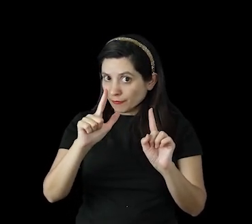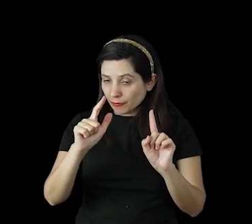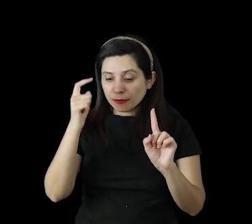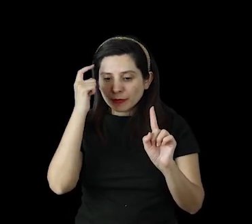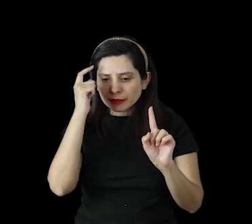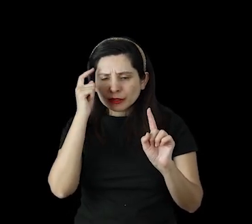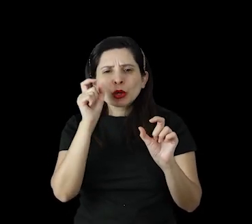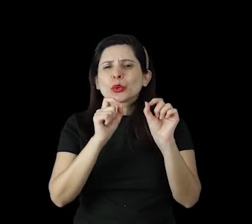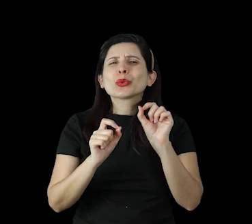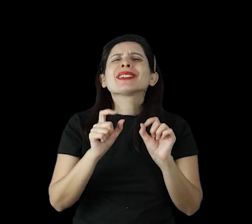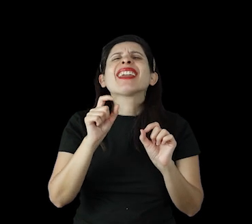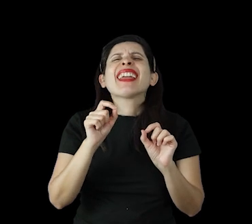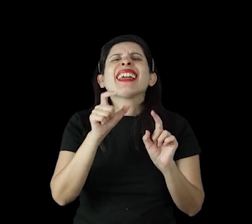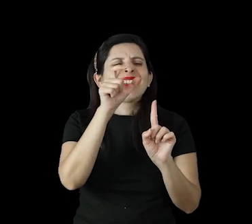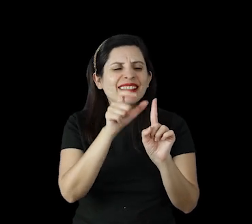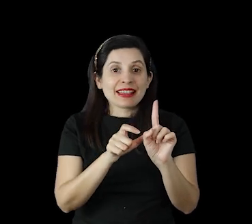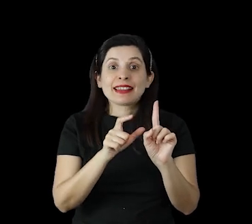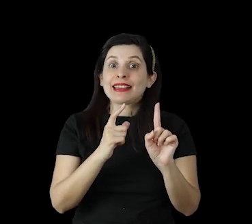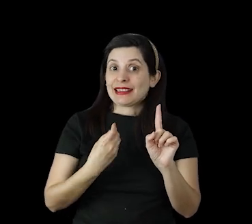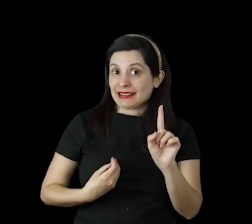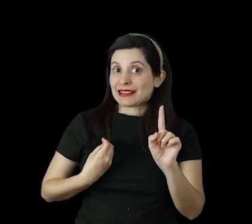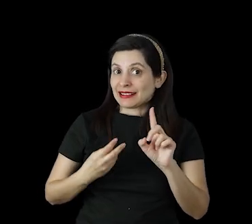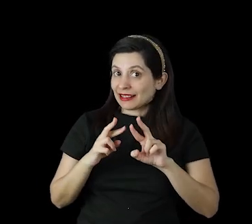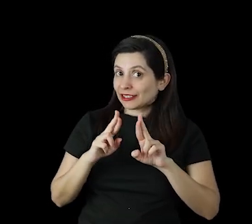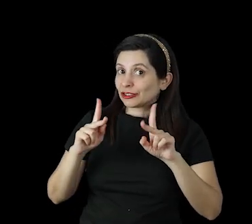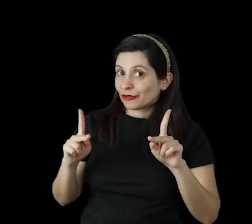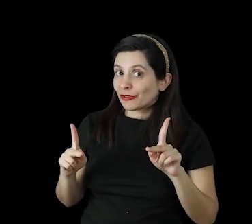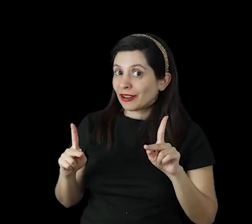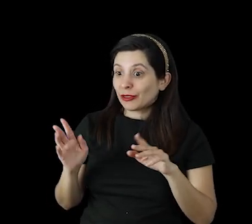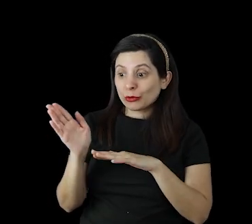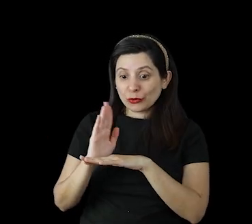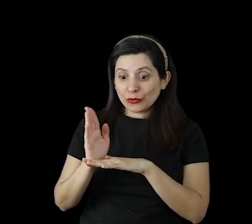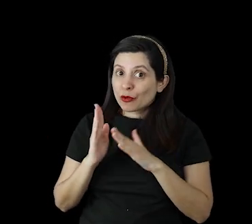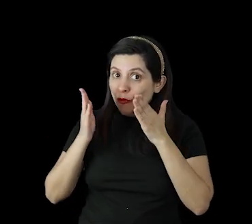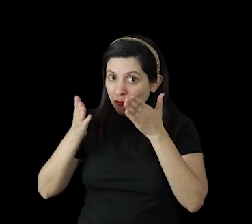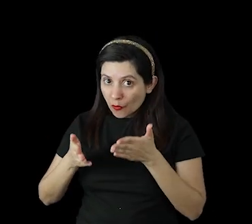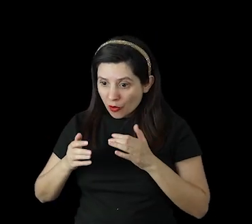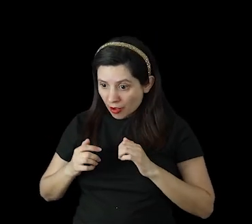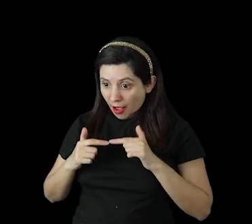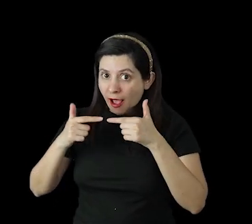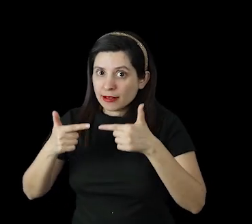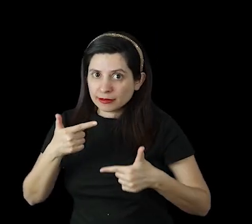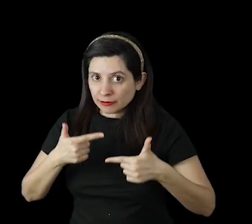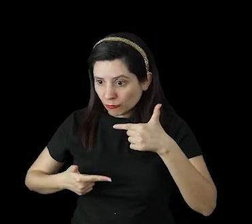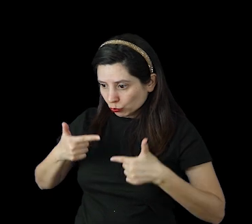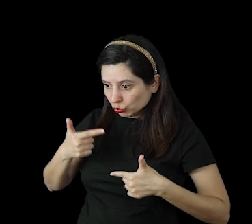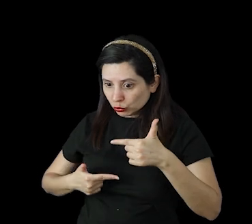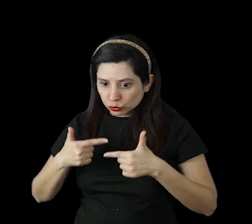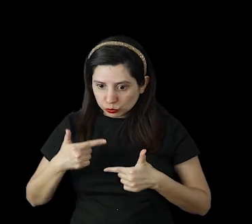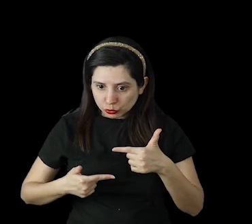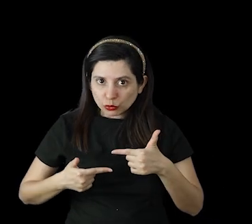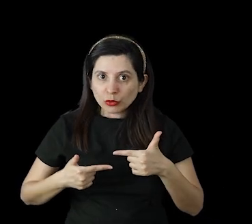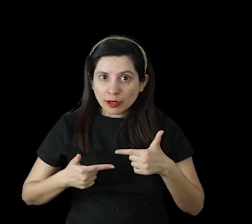pensando, o que que é um personagem, né? Existe essa diferença dos filmes que focam em ação e dos filmes que focam